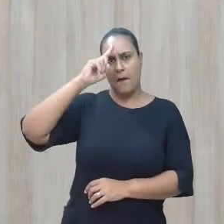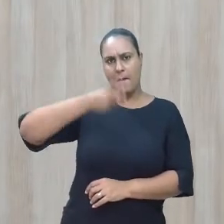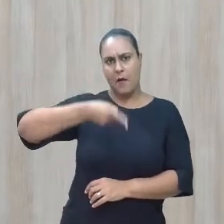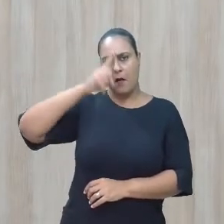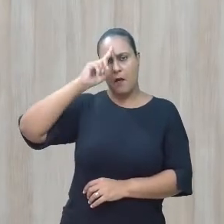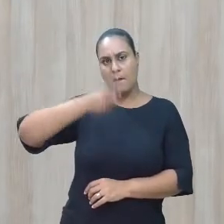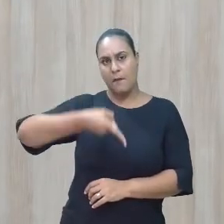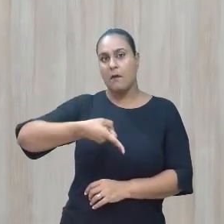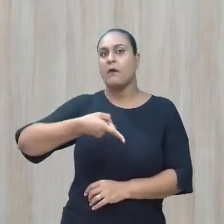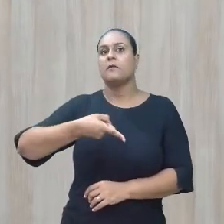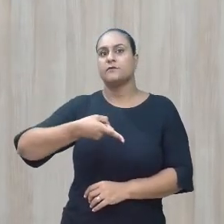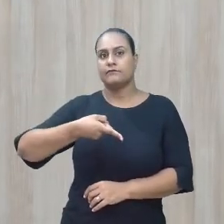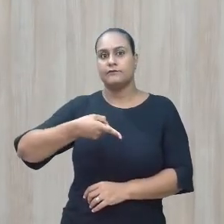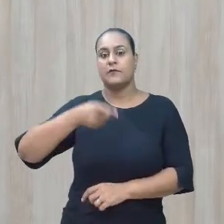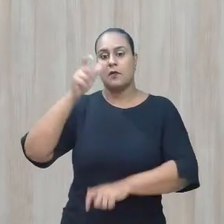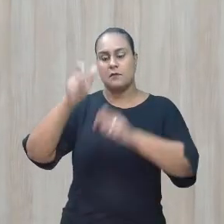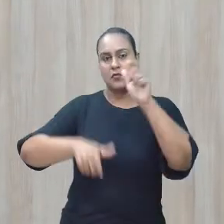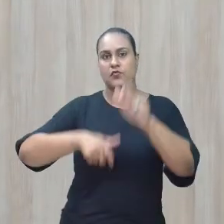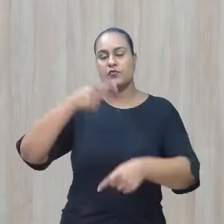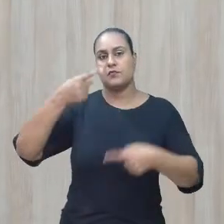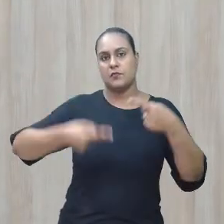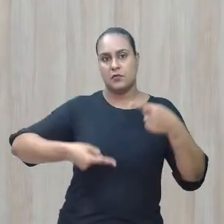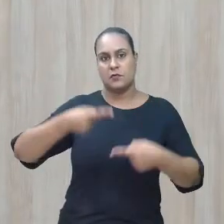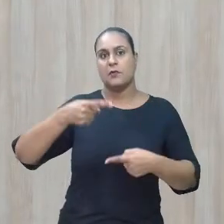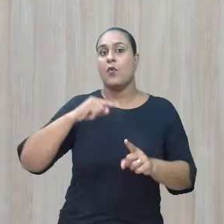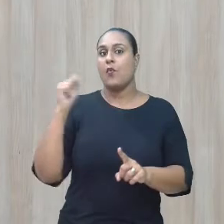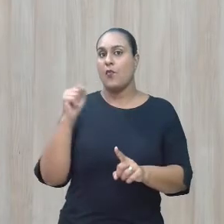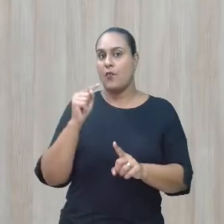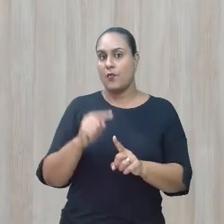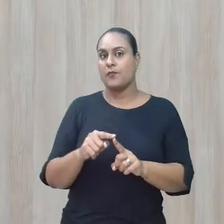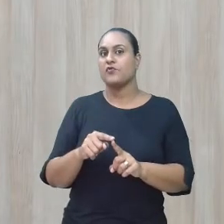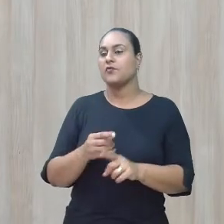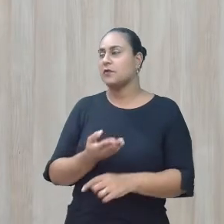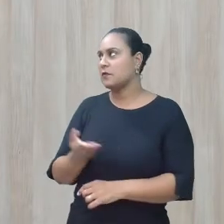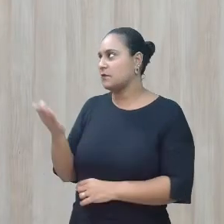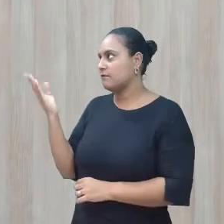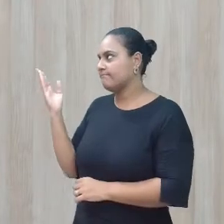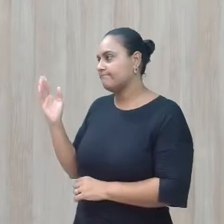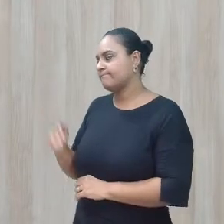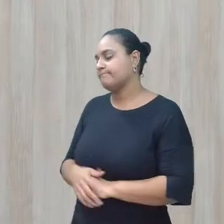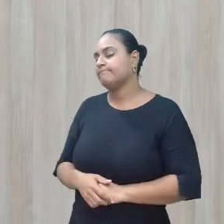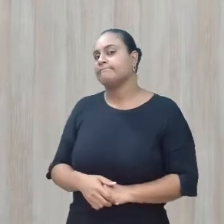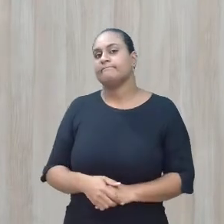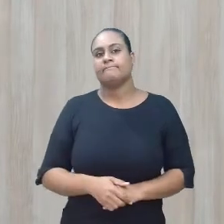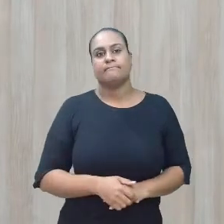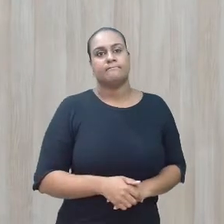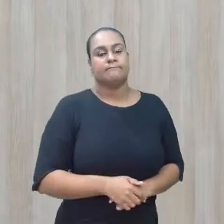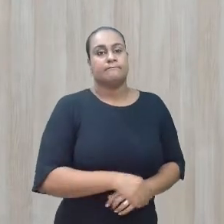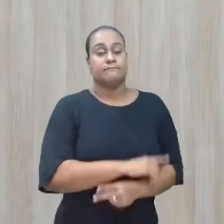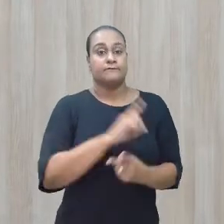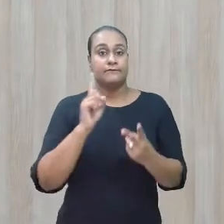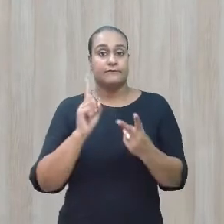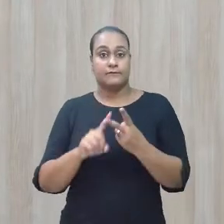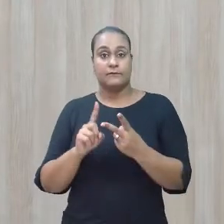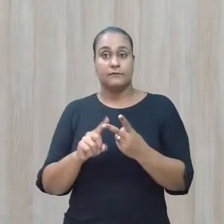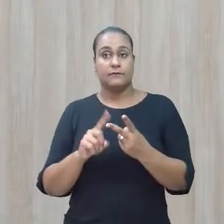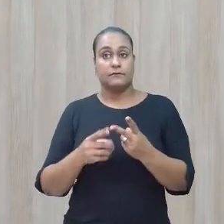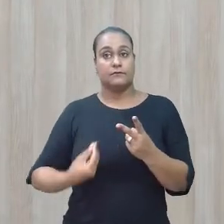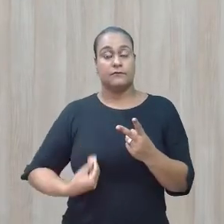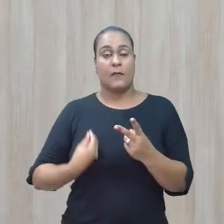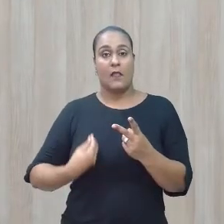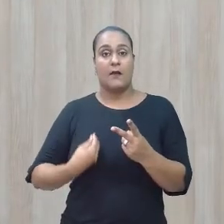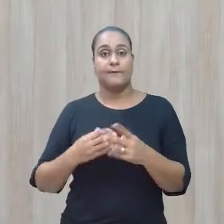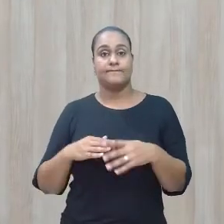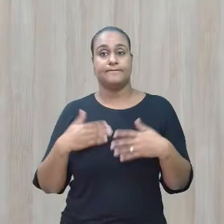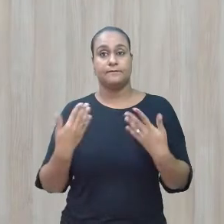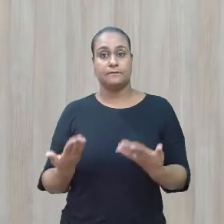agentes políticos. Então, esse era o objetivo desse grupo restaurador ou Caramuru. Bom, qual era o outro grupo que estava presente aí? Vamos